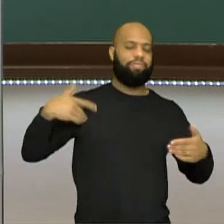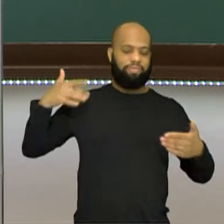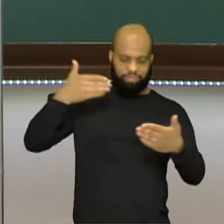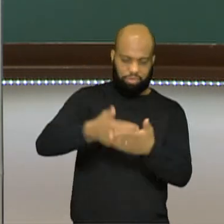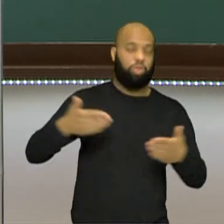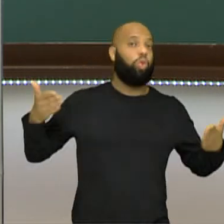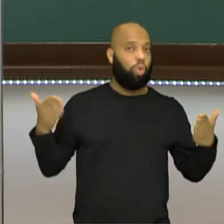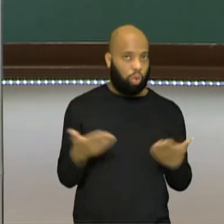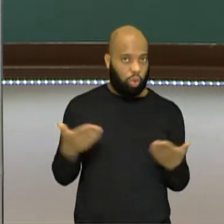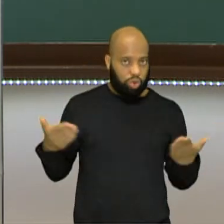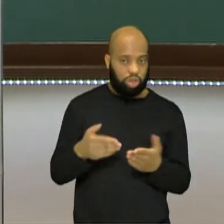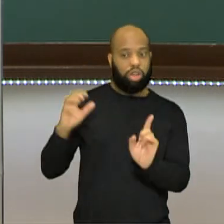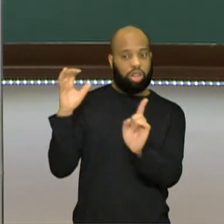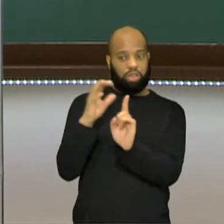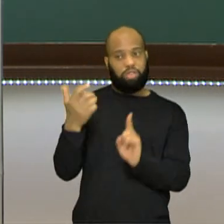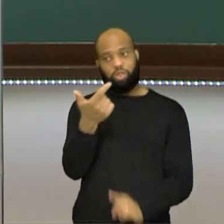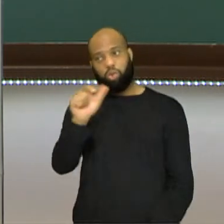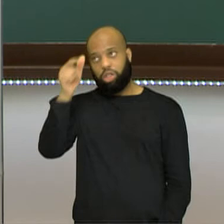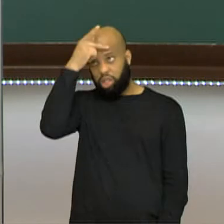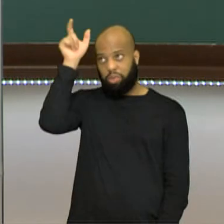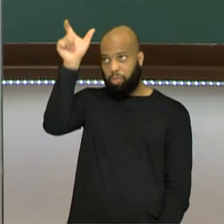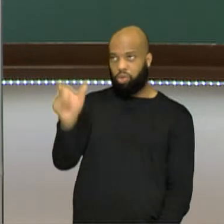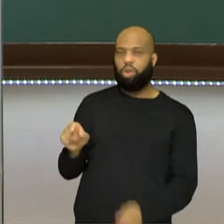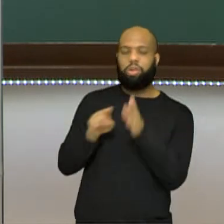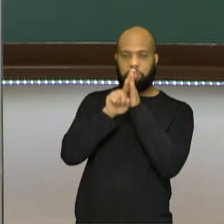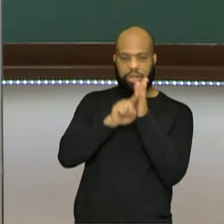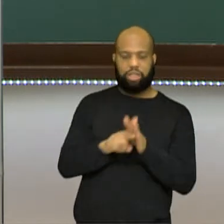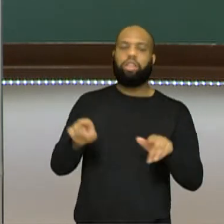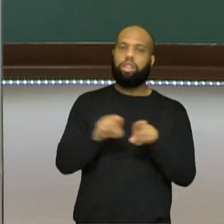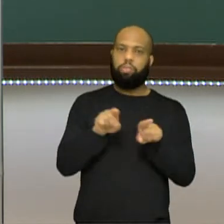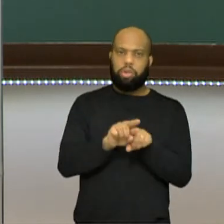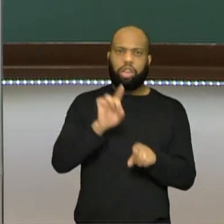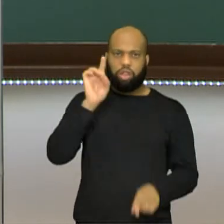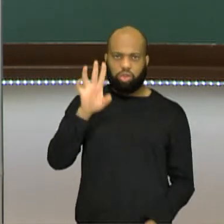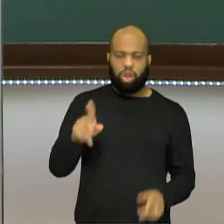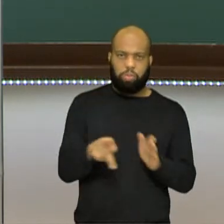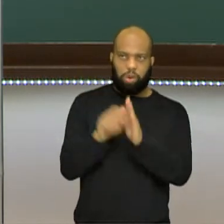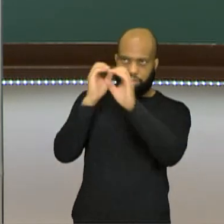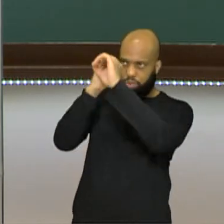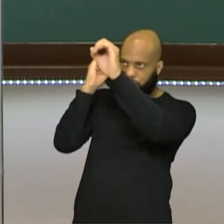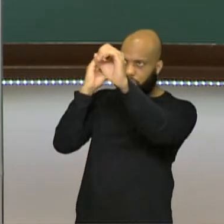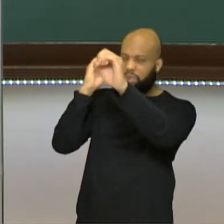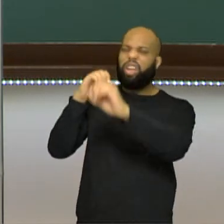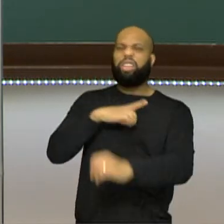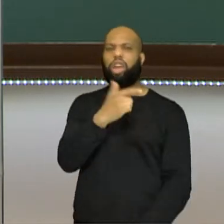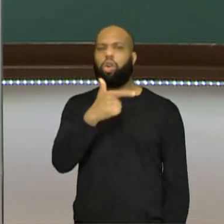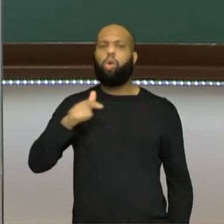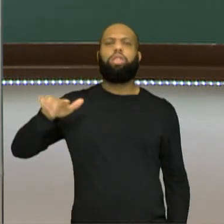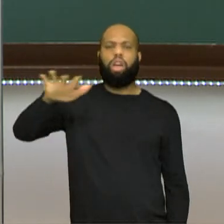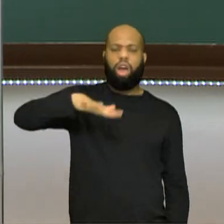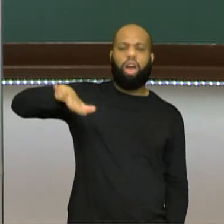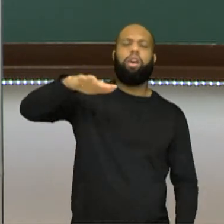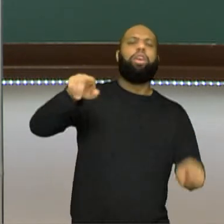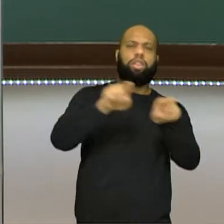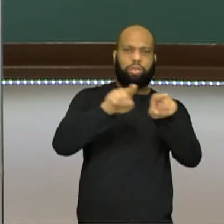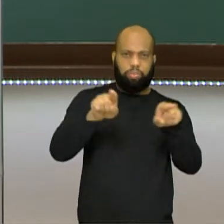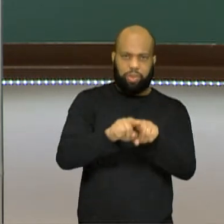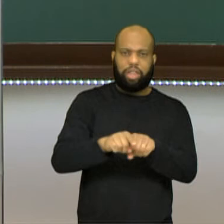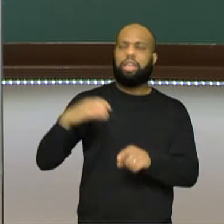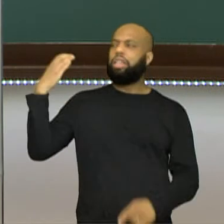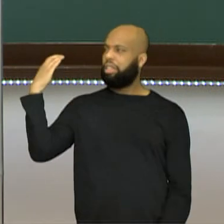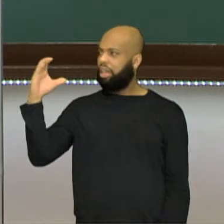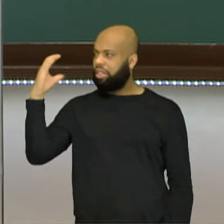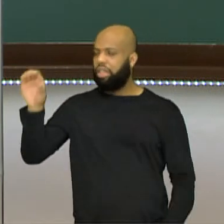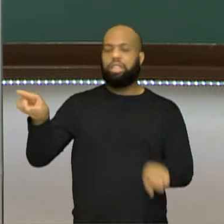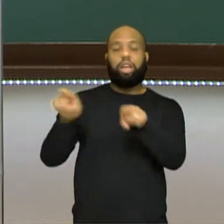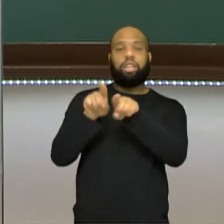impactou outros cientistas, outras pesquisas, não só no campo da astronomia, mas em vários outros campos da ciência,